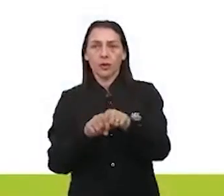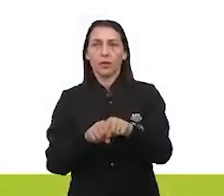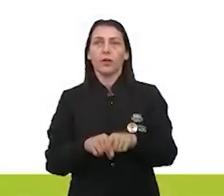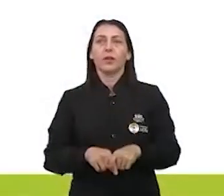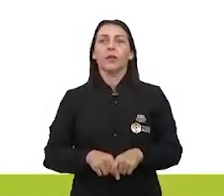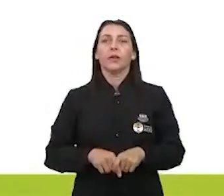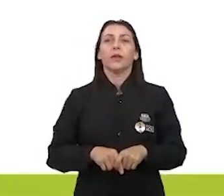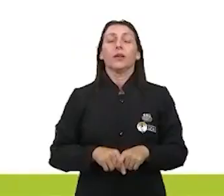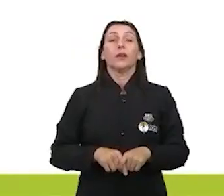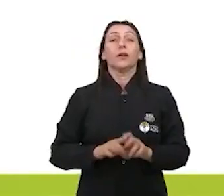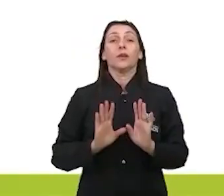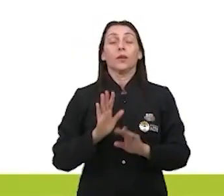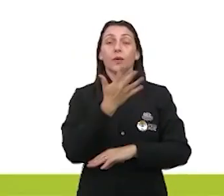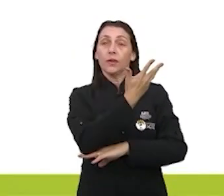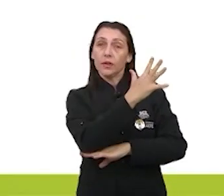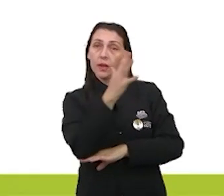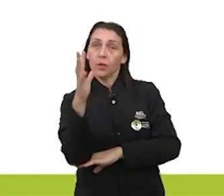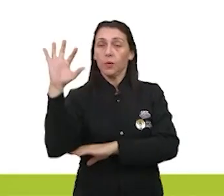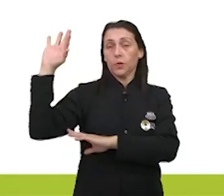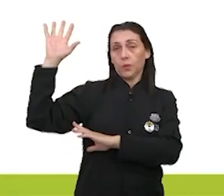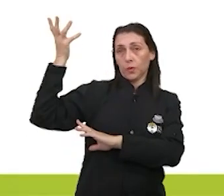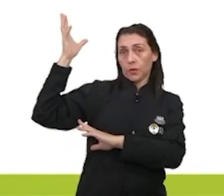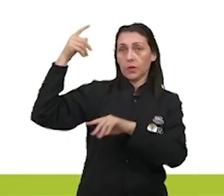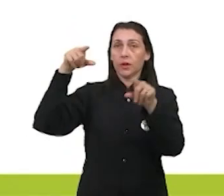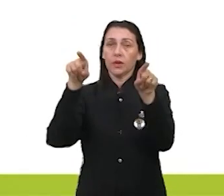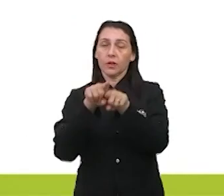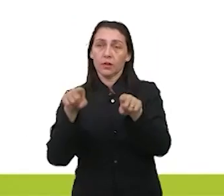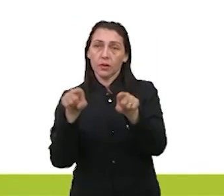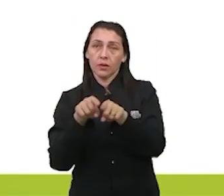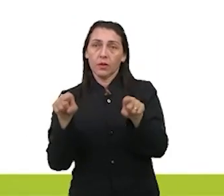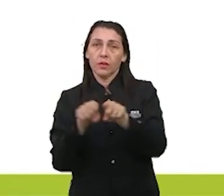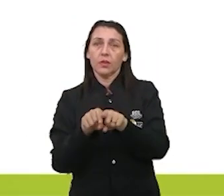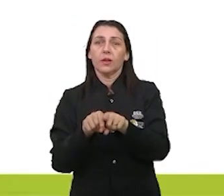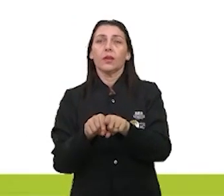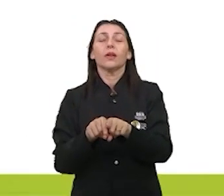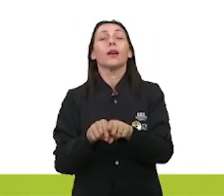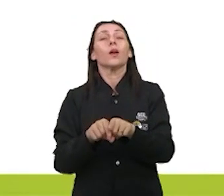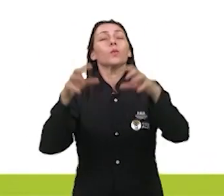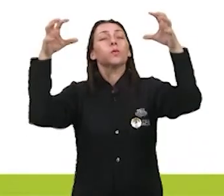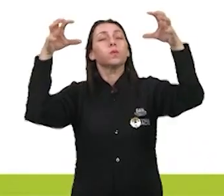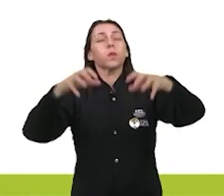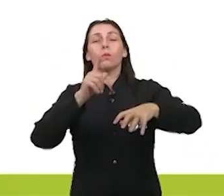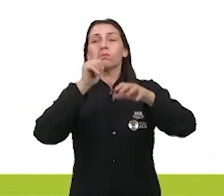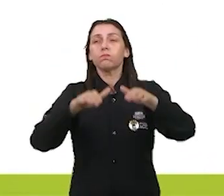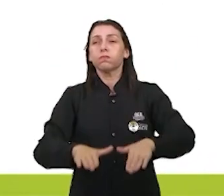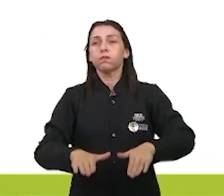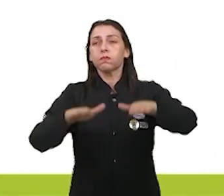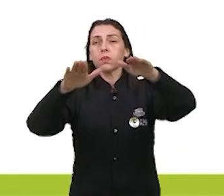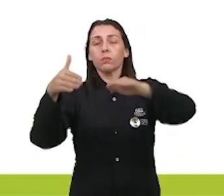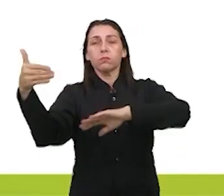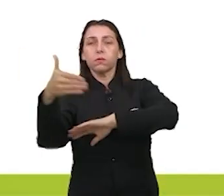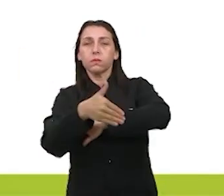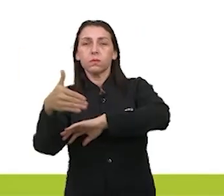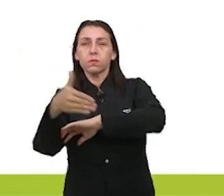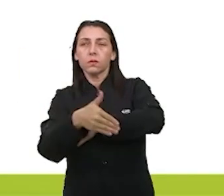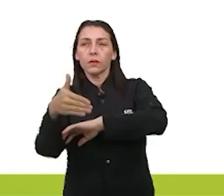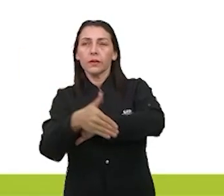os desastres naturais, como eventos climáticos extremos, como tempestades e enchentes, se tornam mais